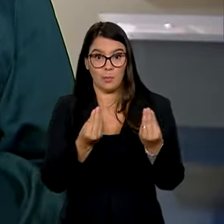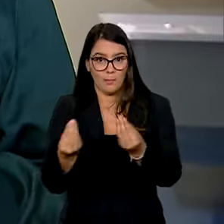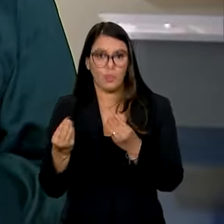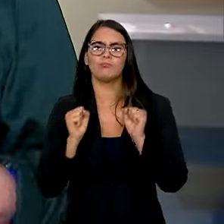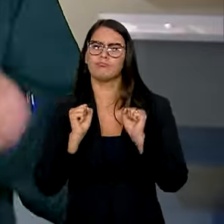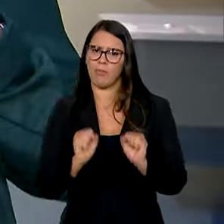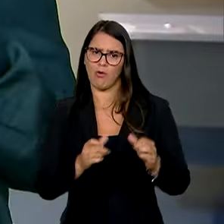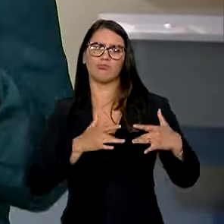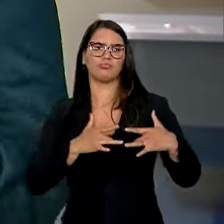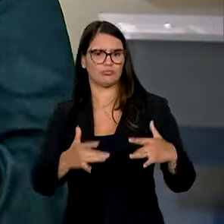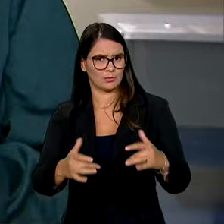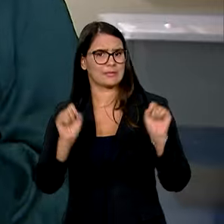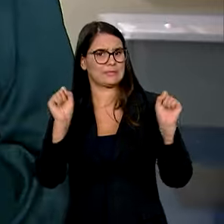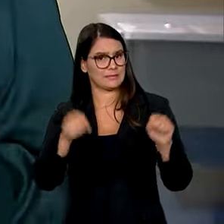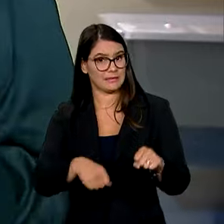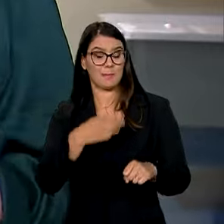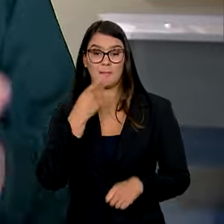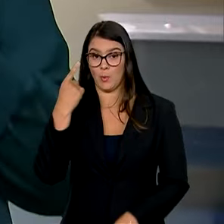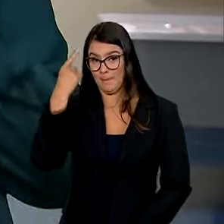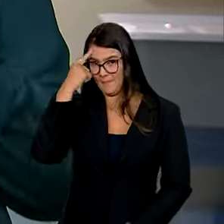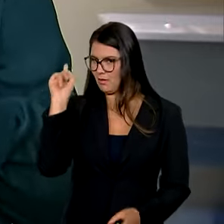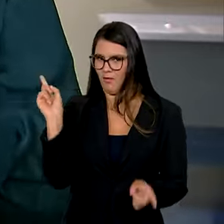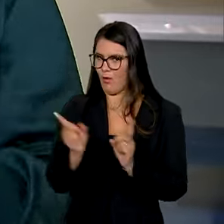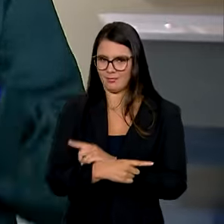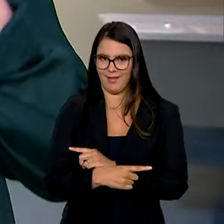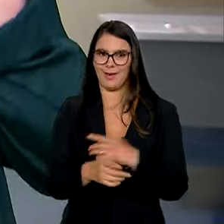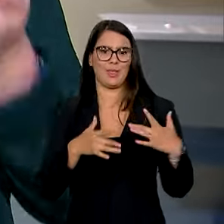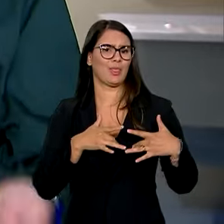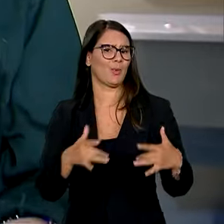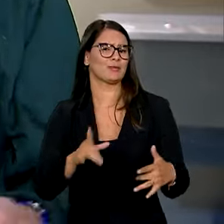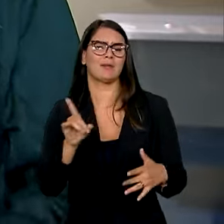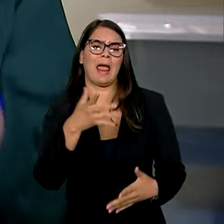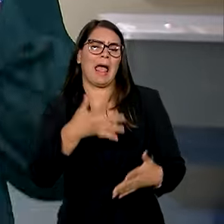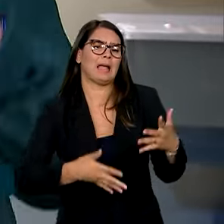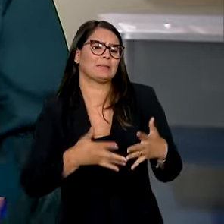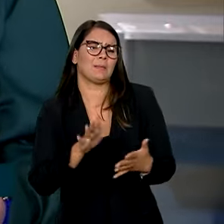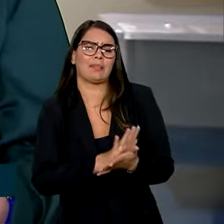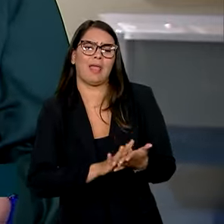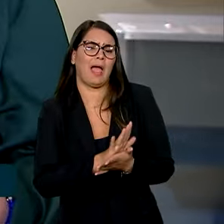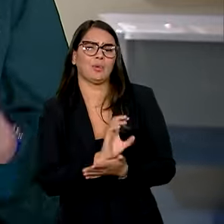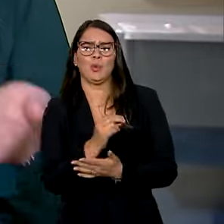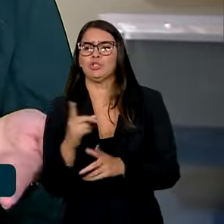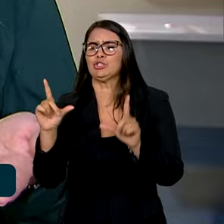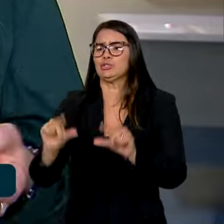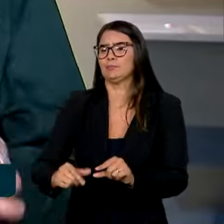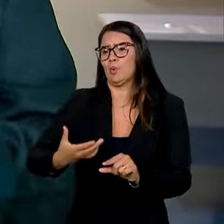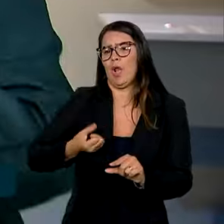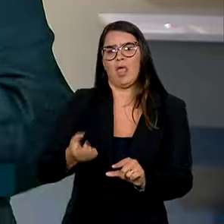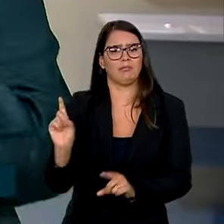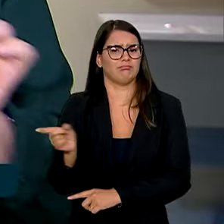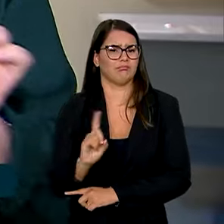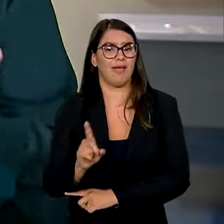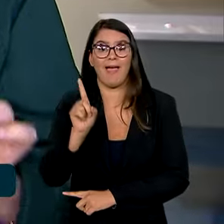uma doadora. E ao contrário do que se pensa, a doação não compromete ou diminui a produção do leite.